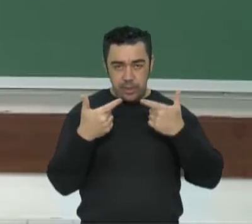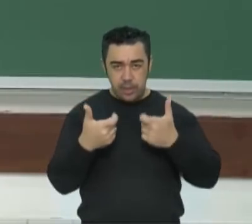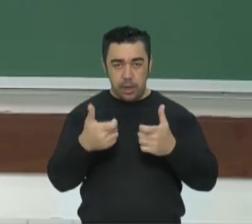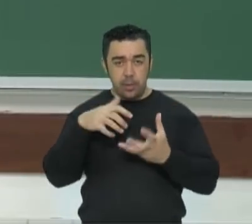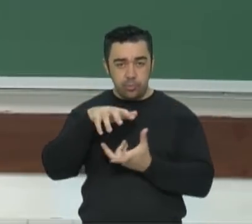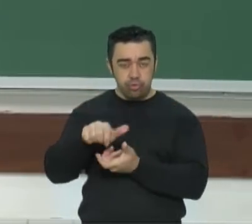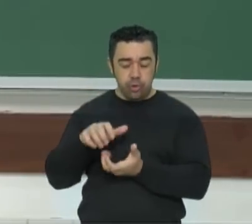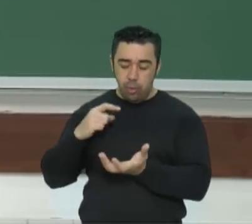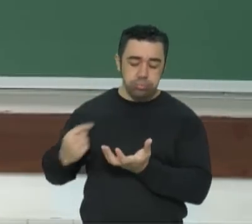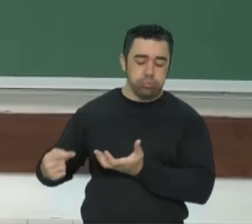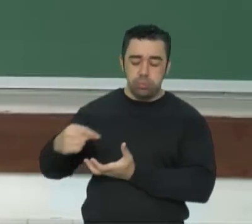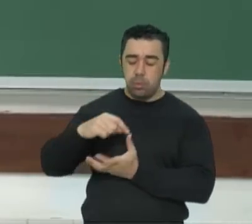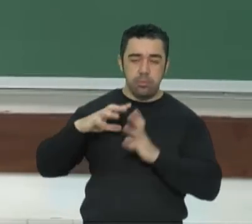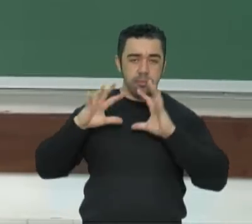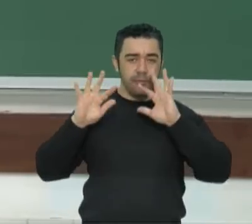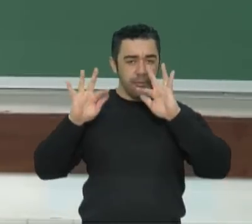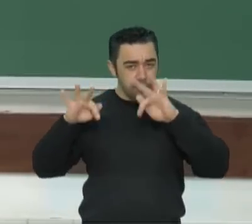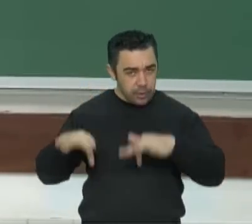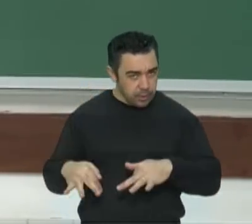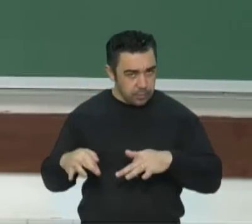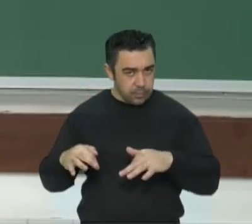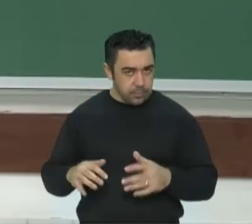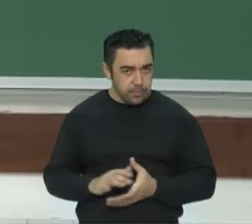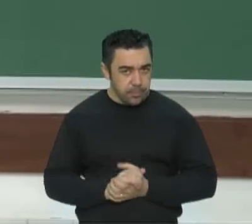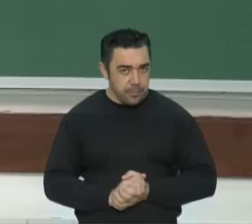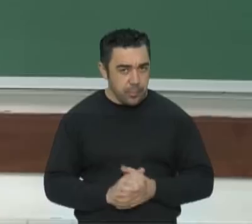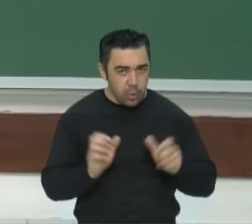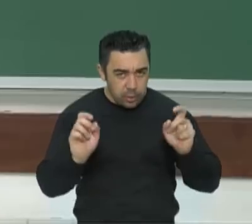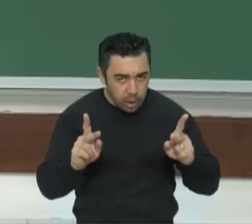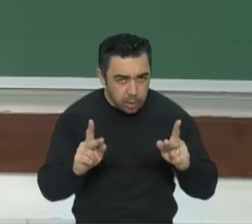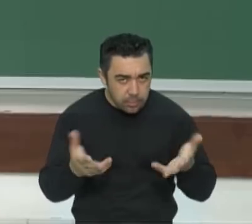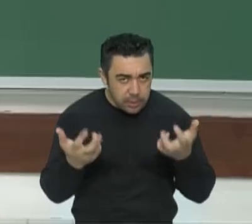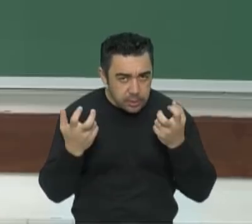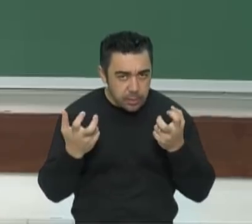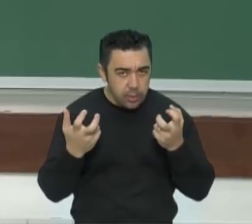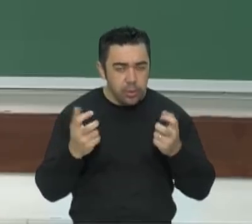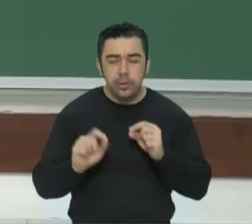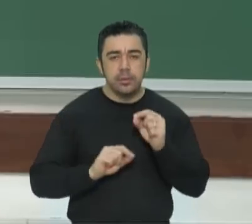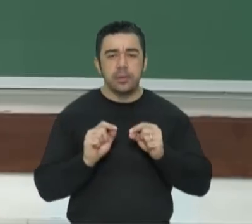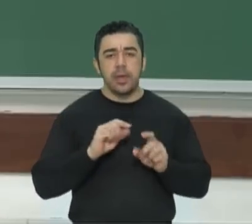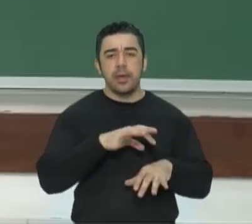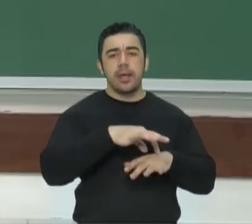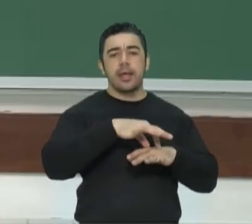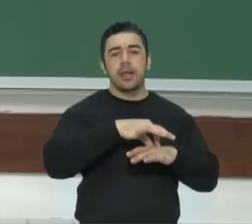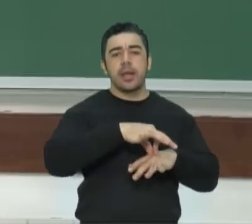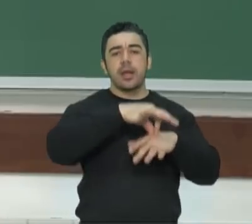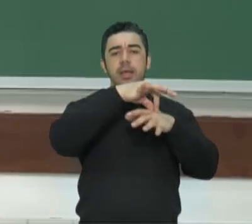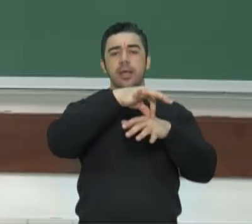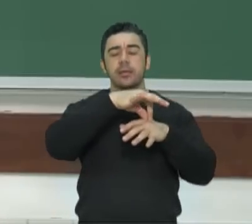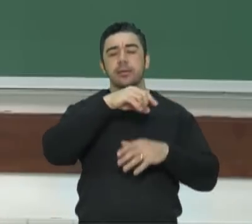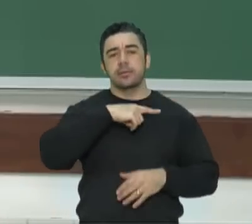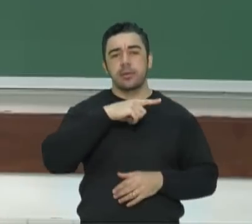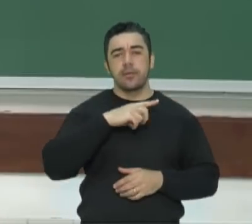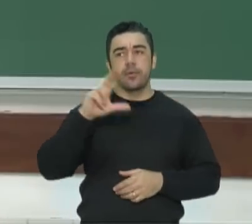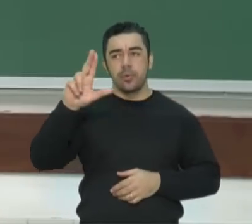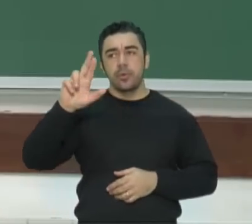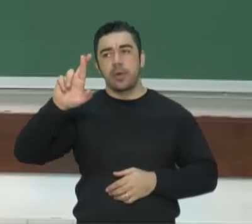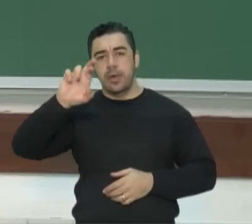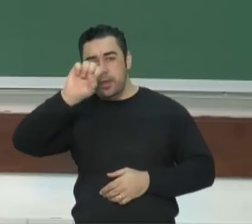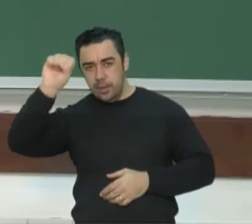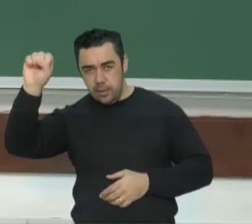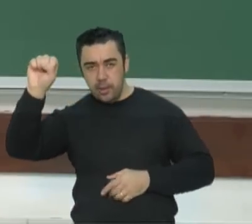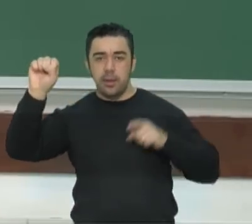no mundo todo. Então, ok? Reparou? Quem que liderou essas vitórias aí, ligadas mais à União Soviética e Estados